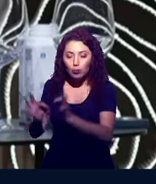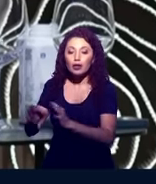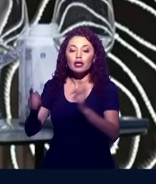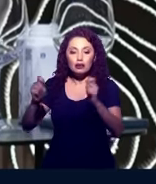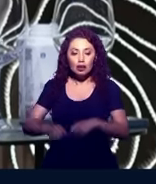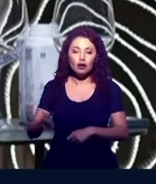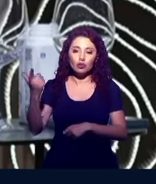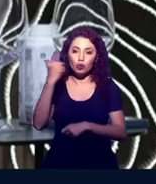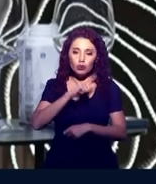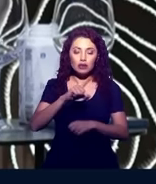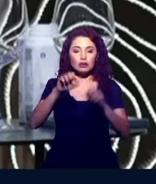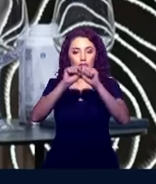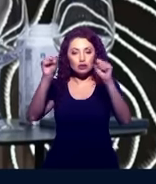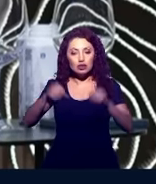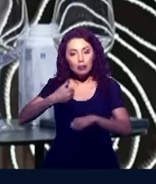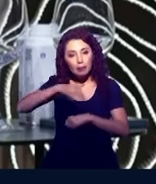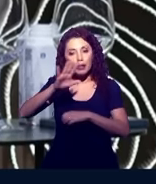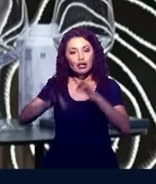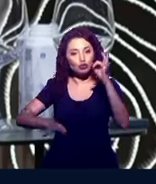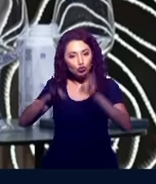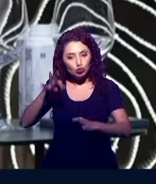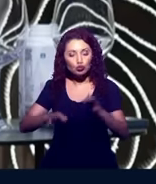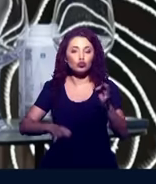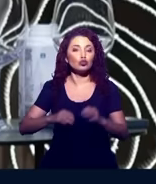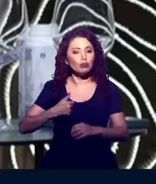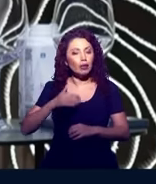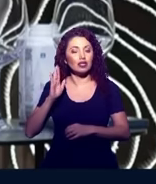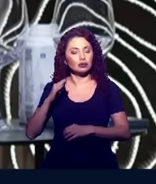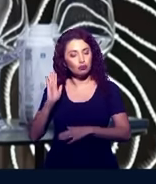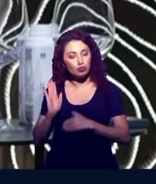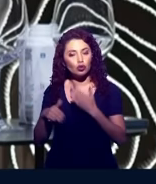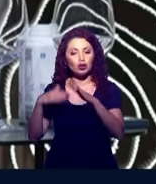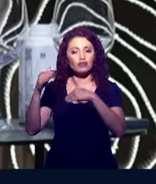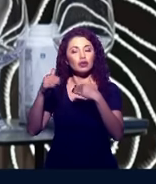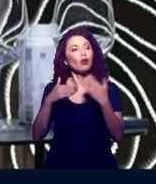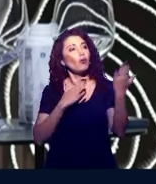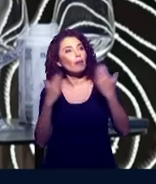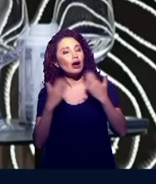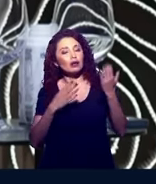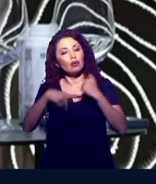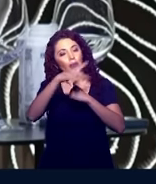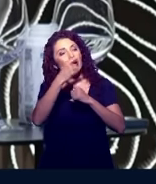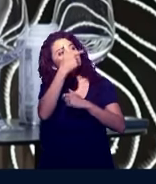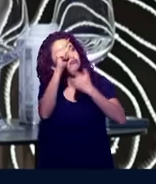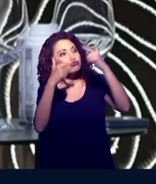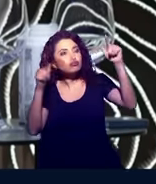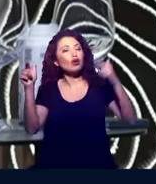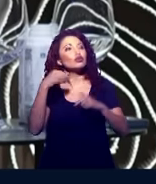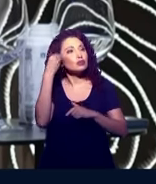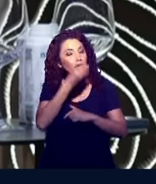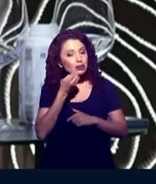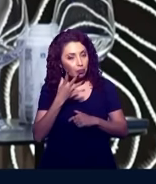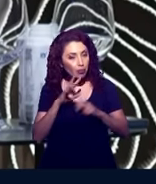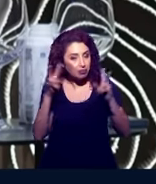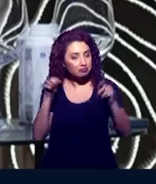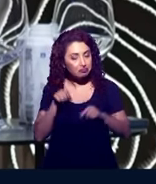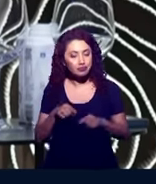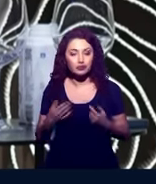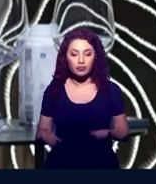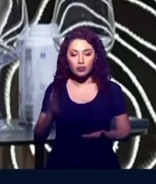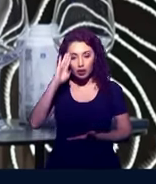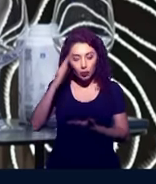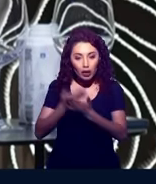progressivo mais transparente à luz das melhores experiências internacionais então eu acredito que essa reforma